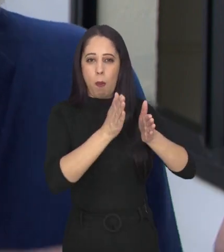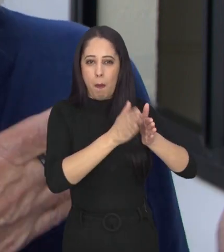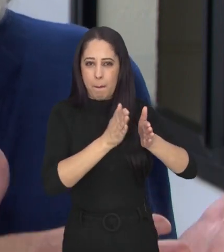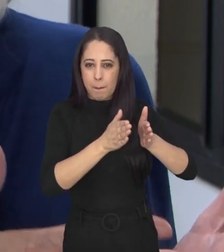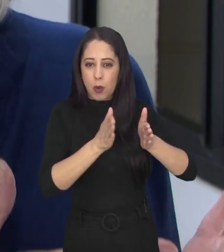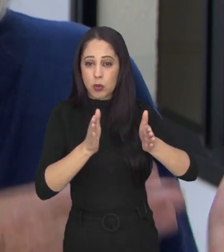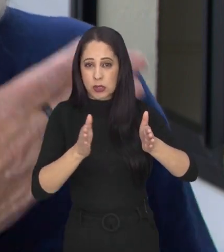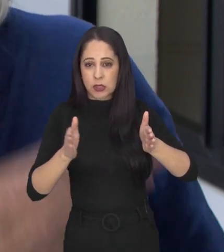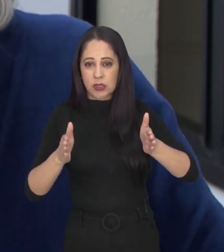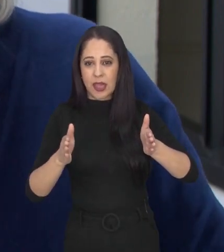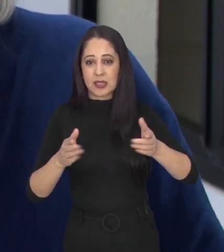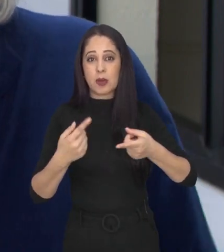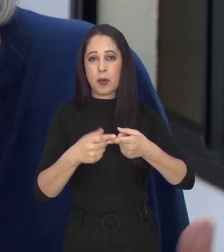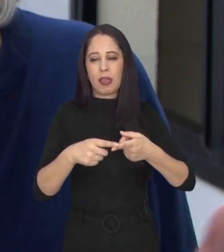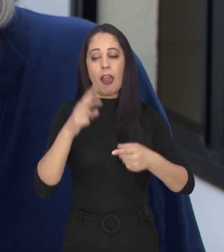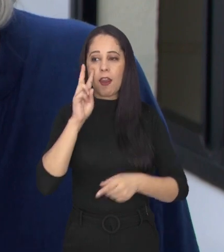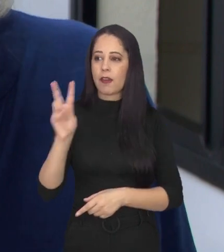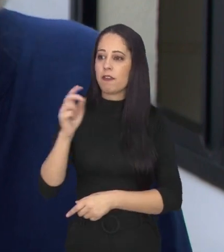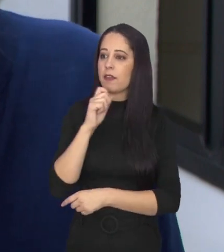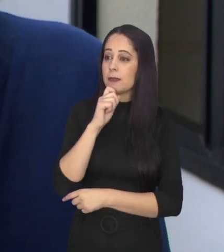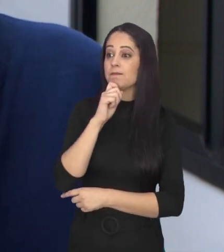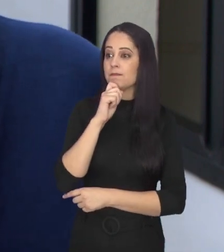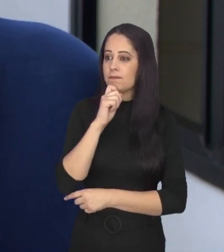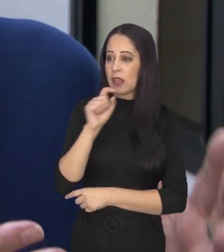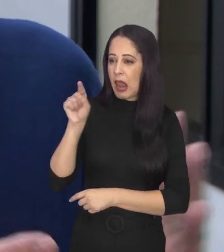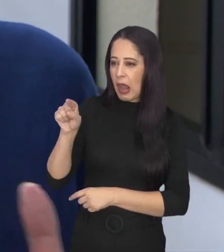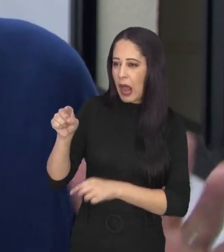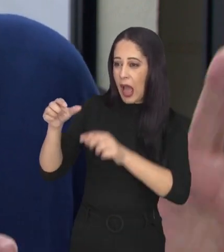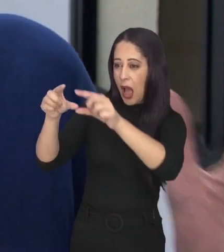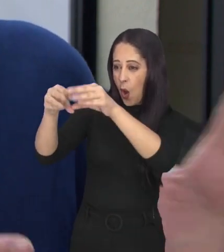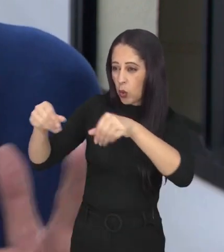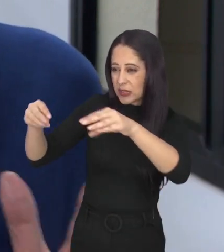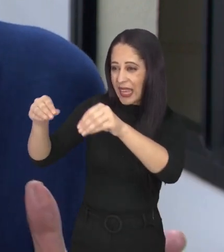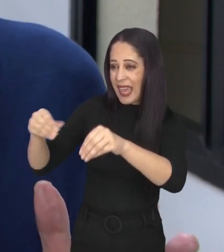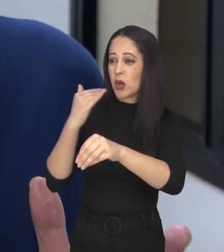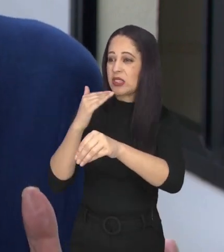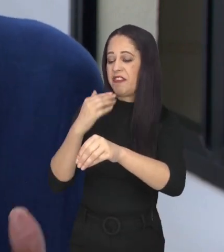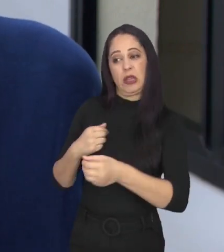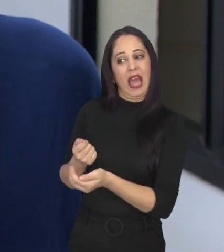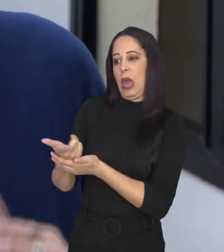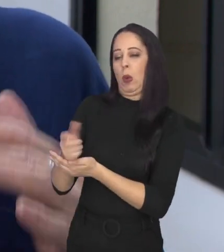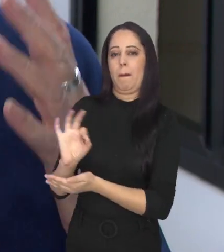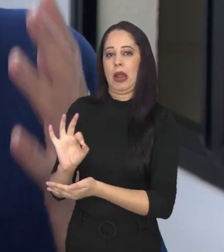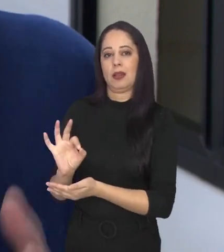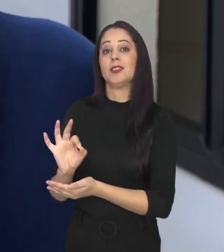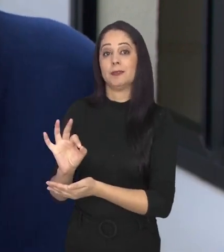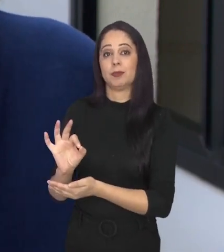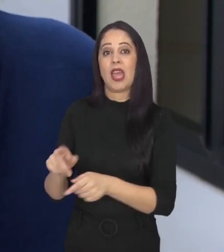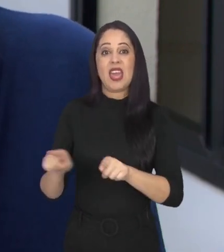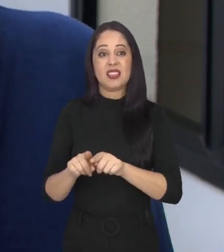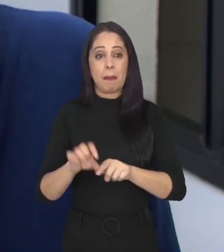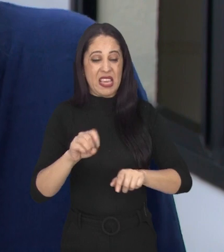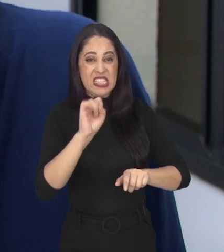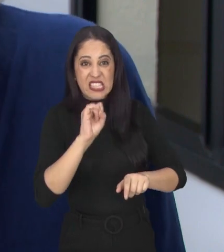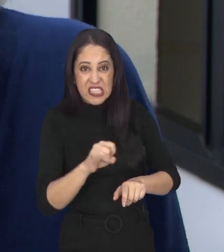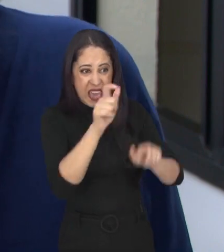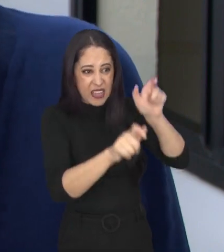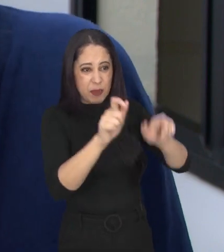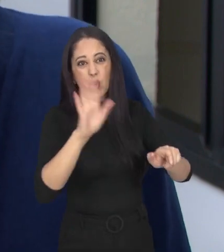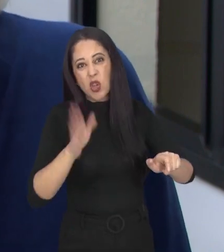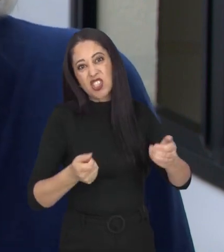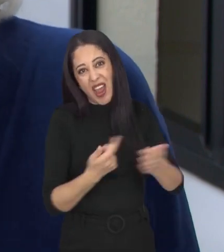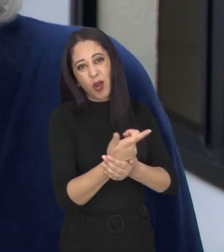lotes. Quando ela vai ver que lá está com problema de regularização, ela não vai comprar lote lá. E ajuda as pessoas que já estão,